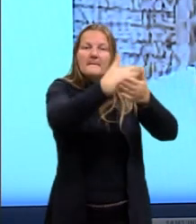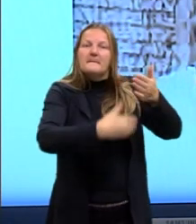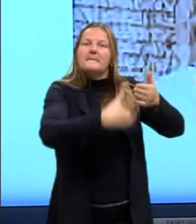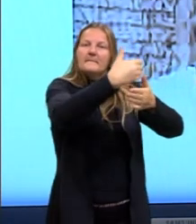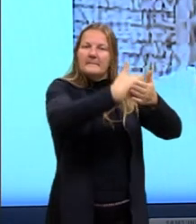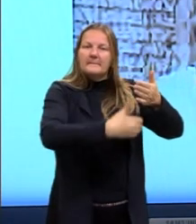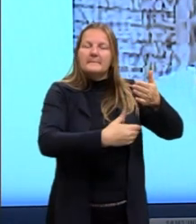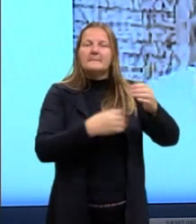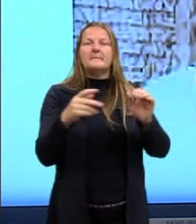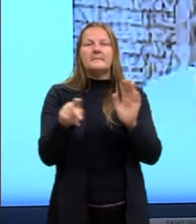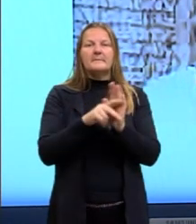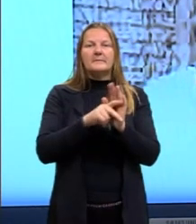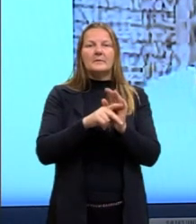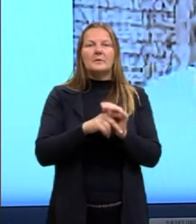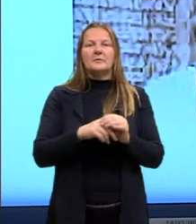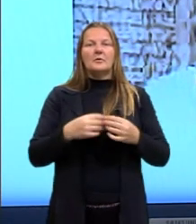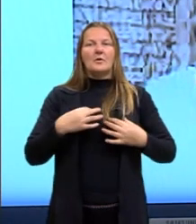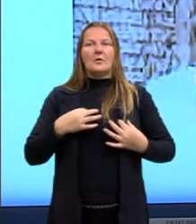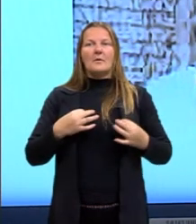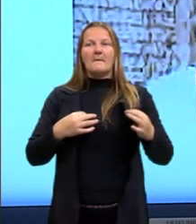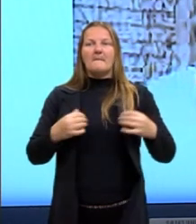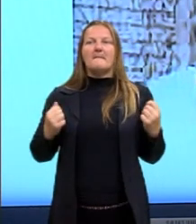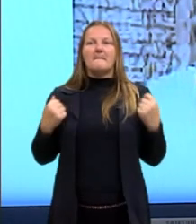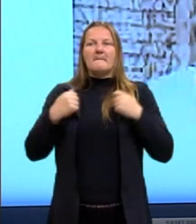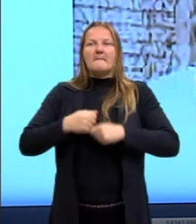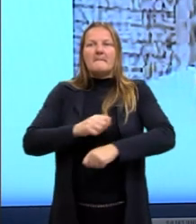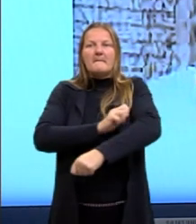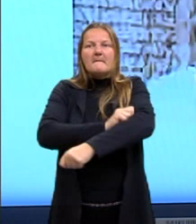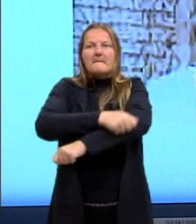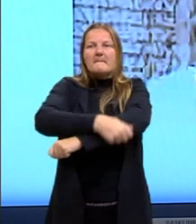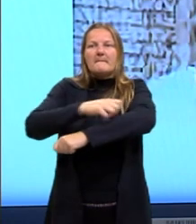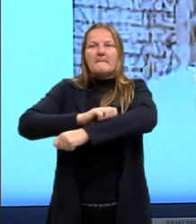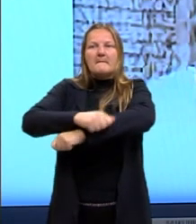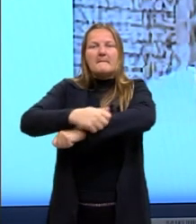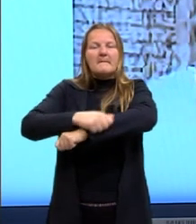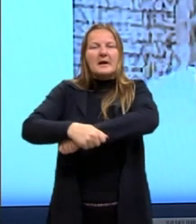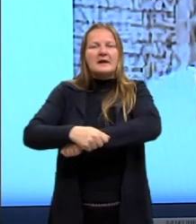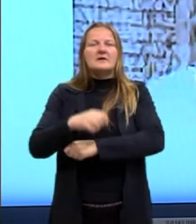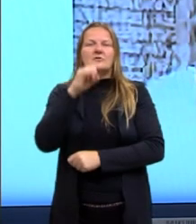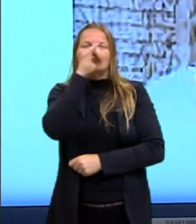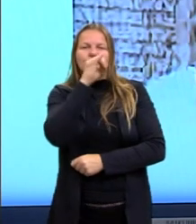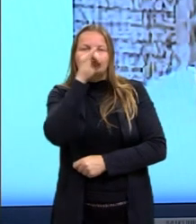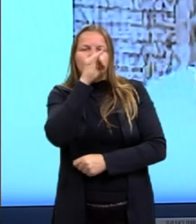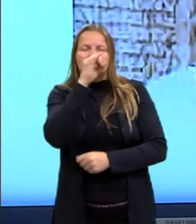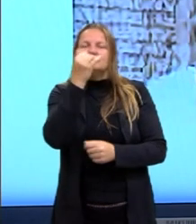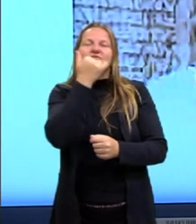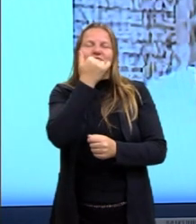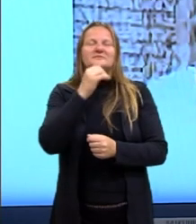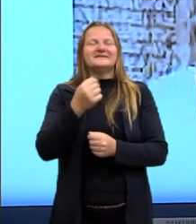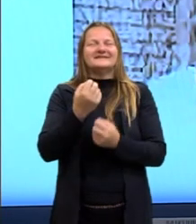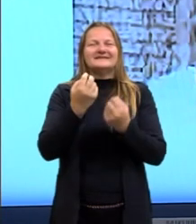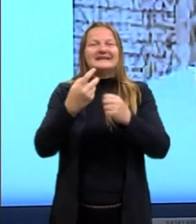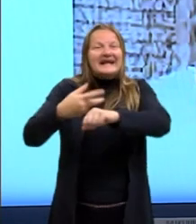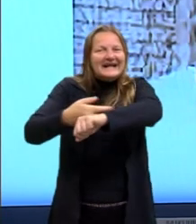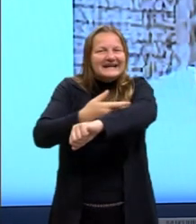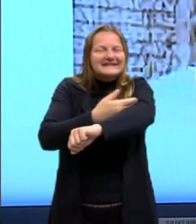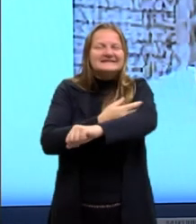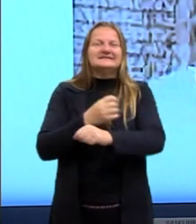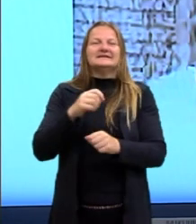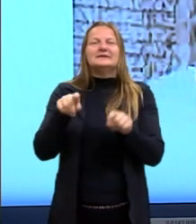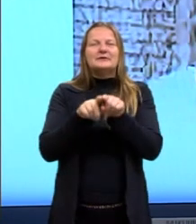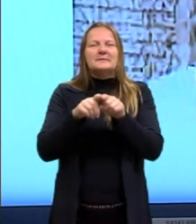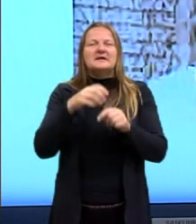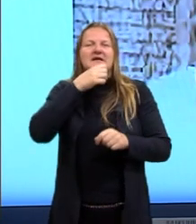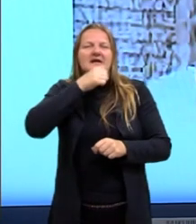geralmente com peles de animais ou Carneiro bezerro cabra né e ele também tinha essa ideia de ser